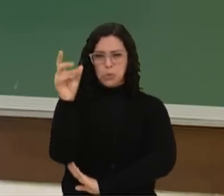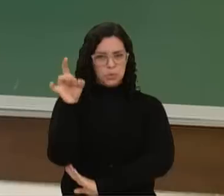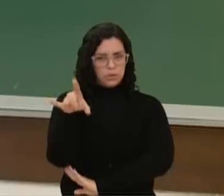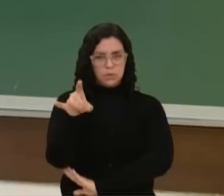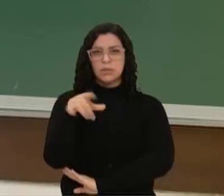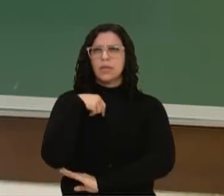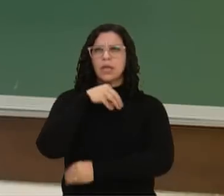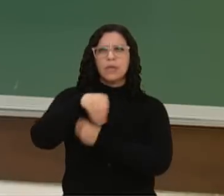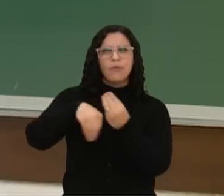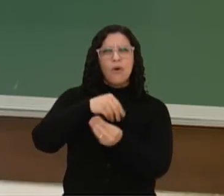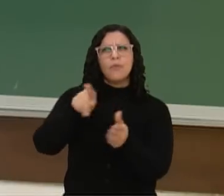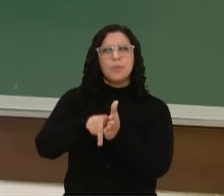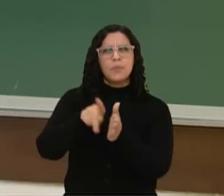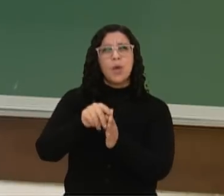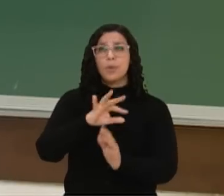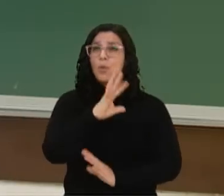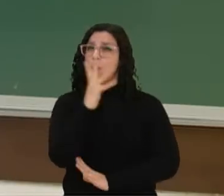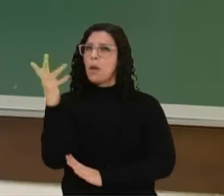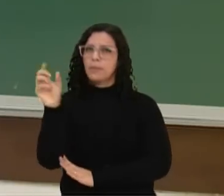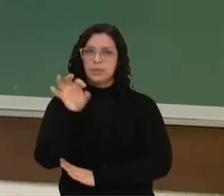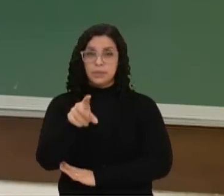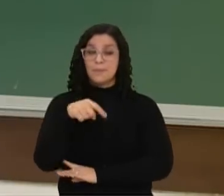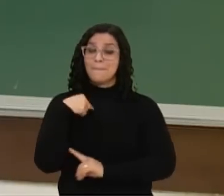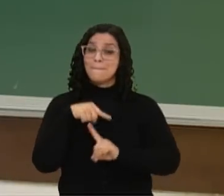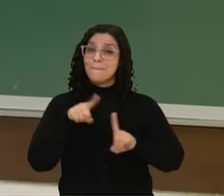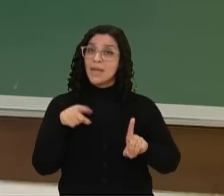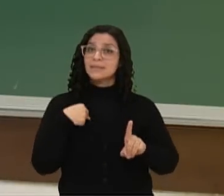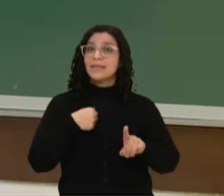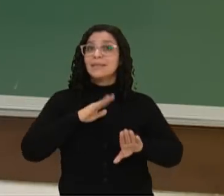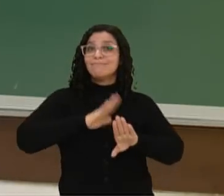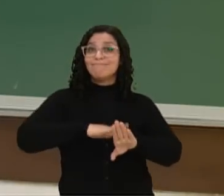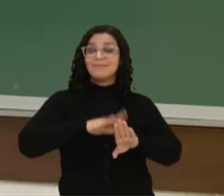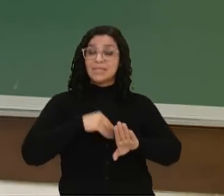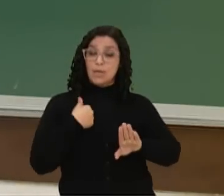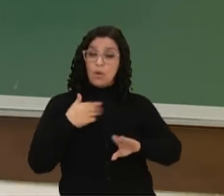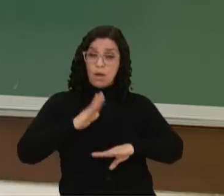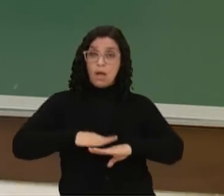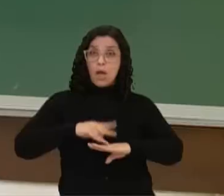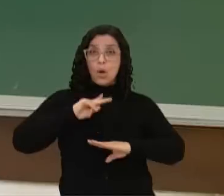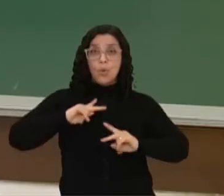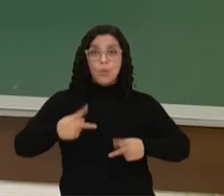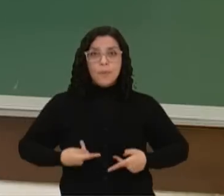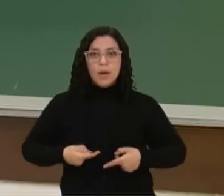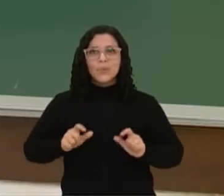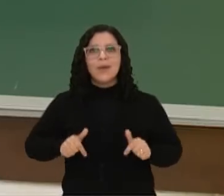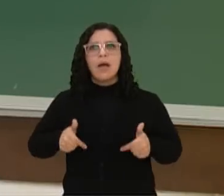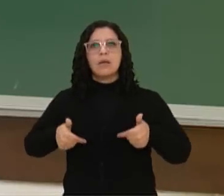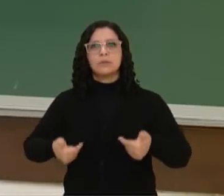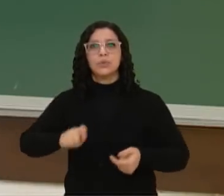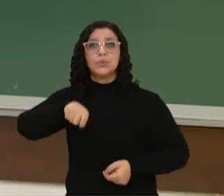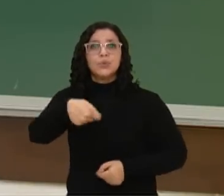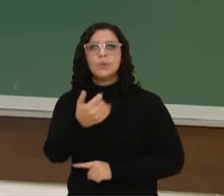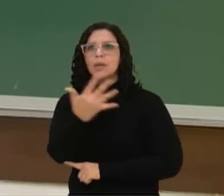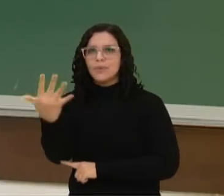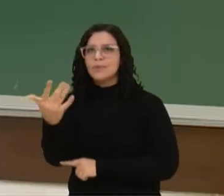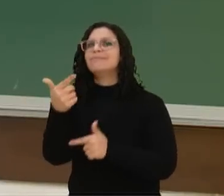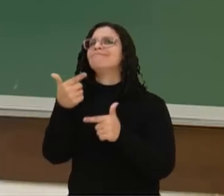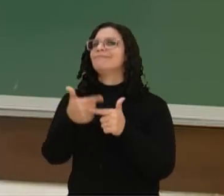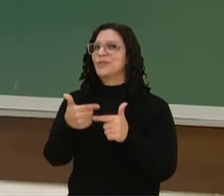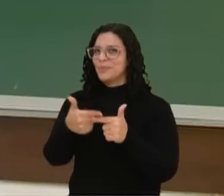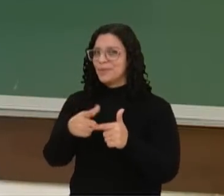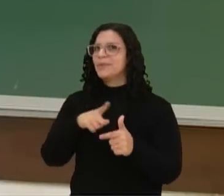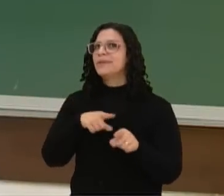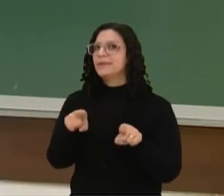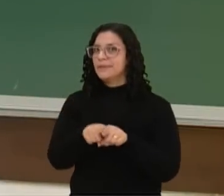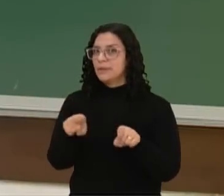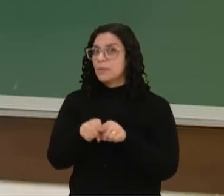Que envolvem ali o meio ambiente, mas as problemáticas decorrentes da ação humana, que é o que interessa para a nossa